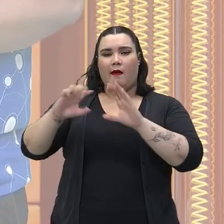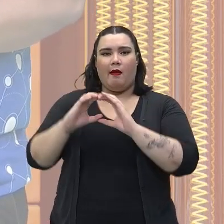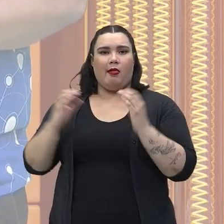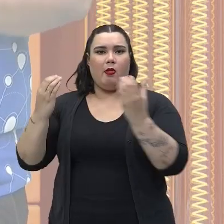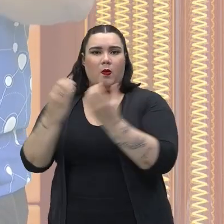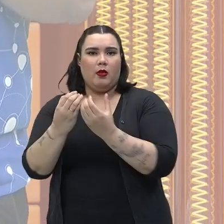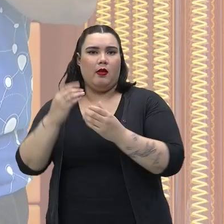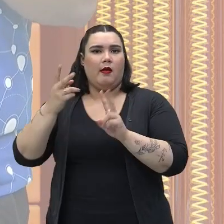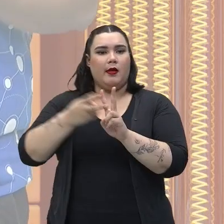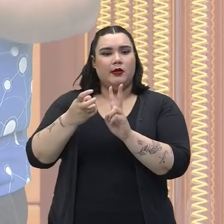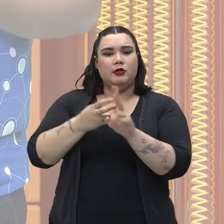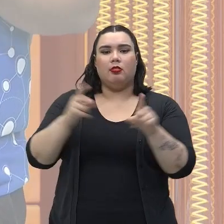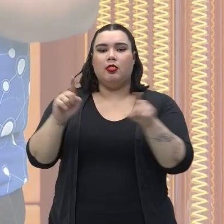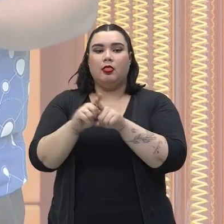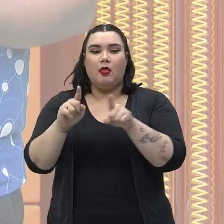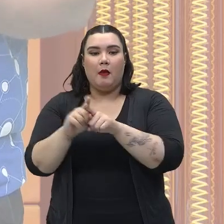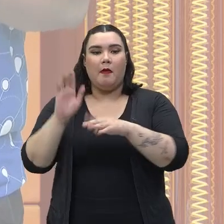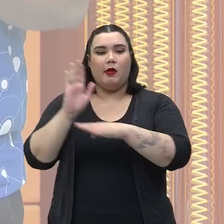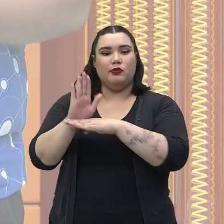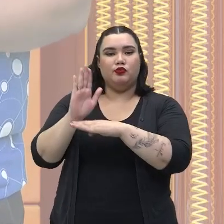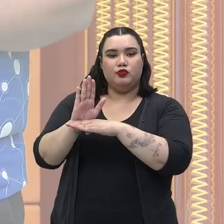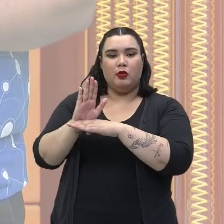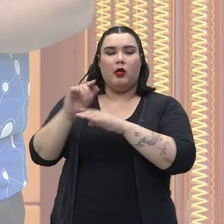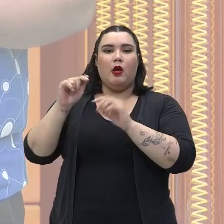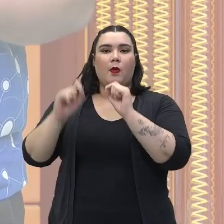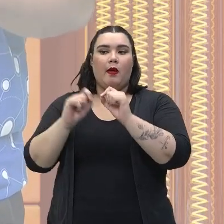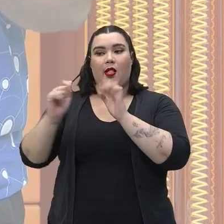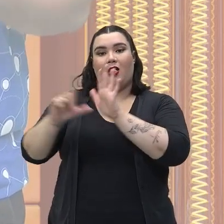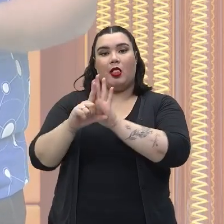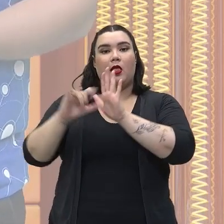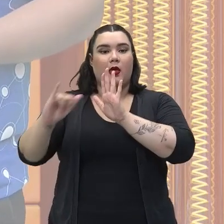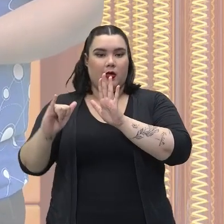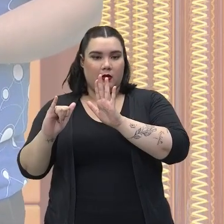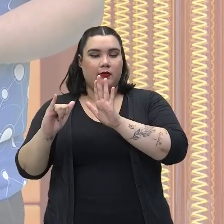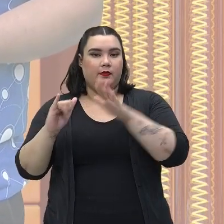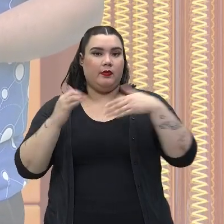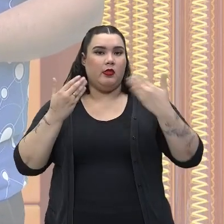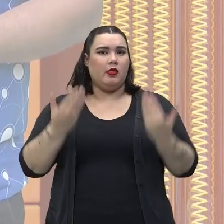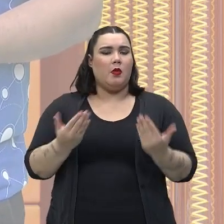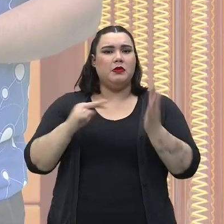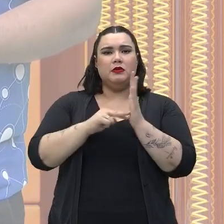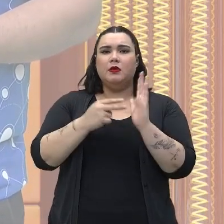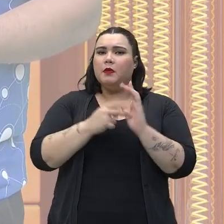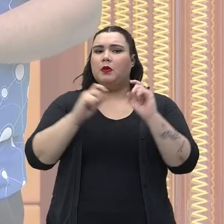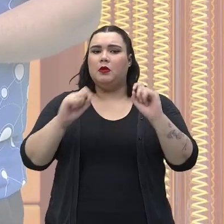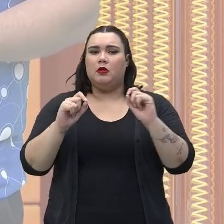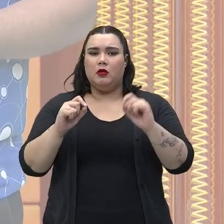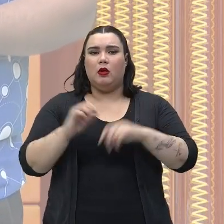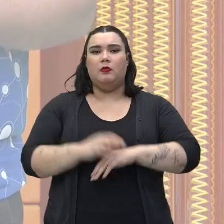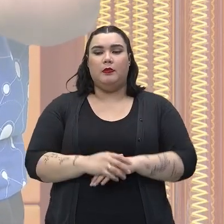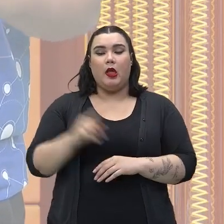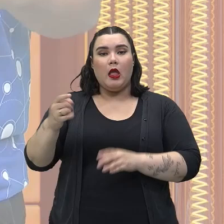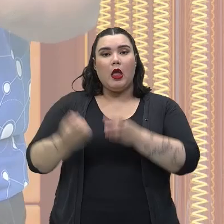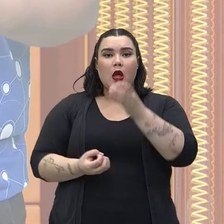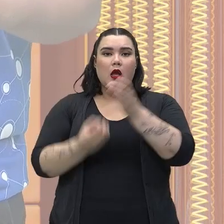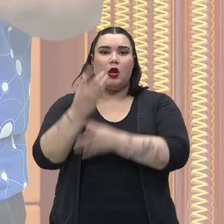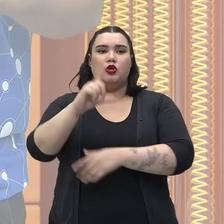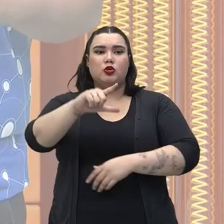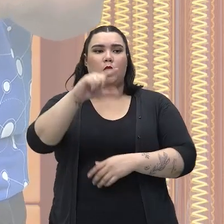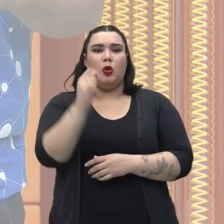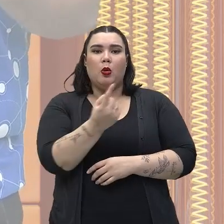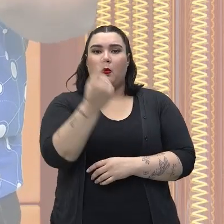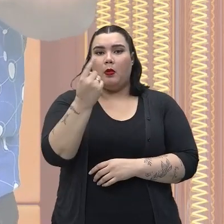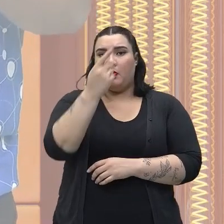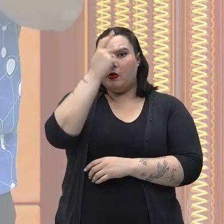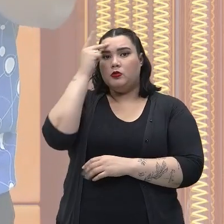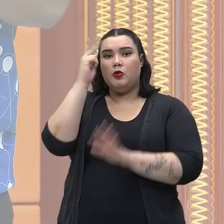indígena e aplicação da lei. Então ele coloca um representante ali dentro, tá bom? Porque tem que fazer valer